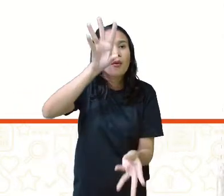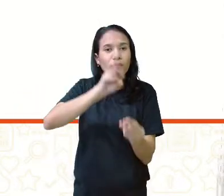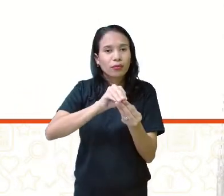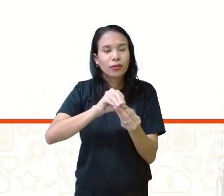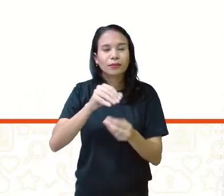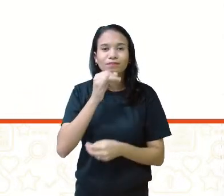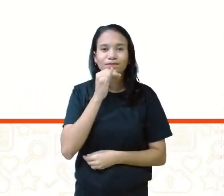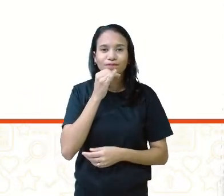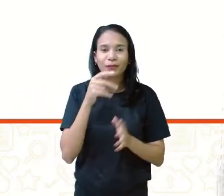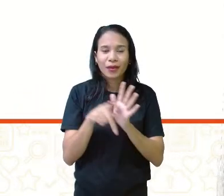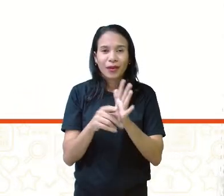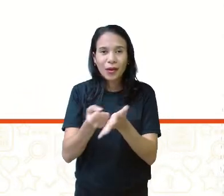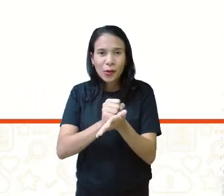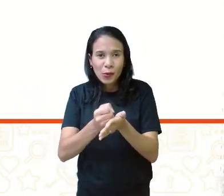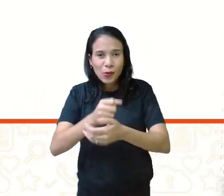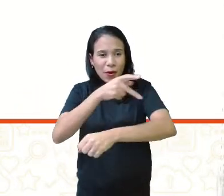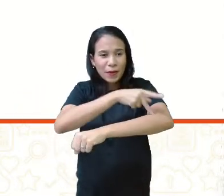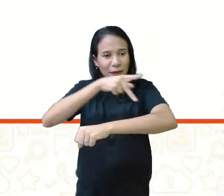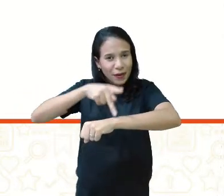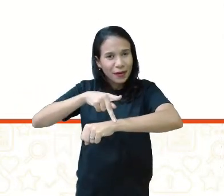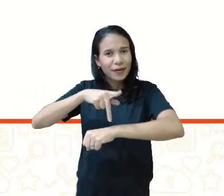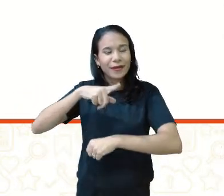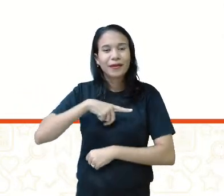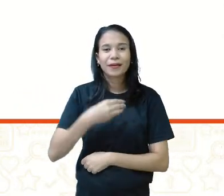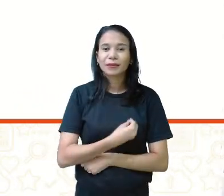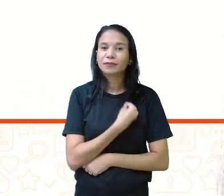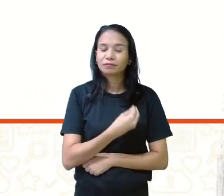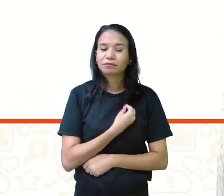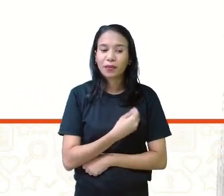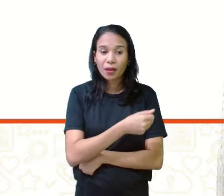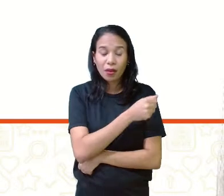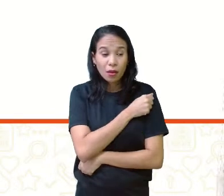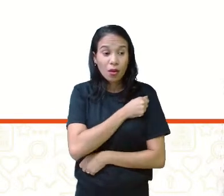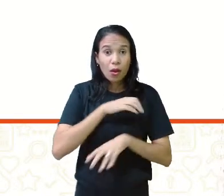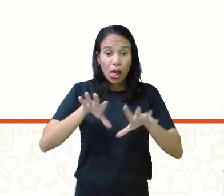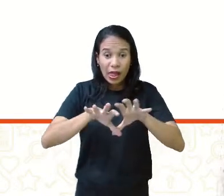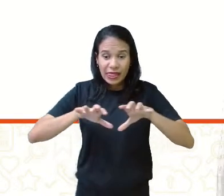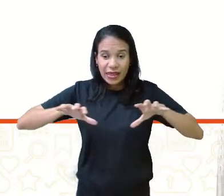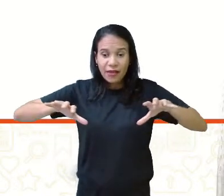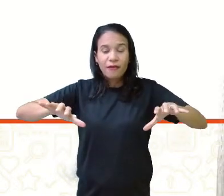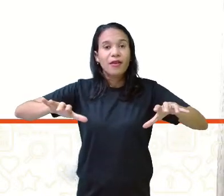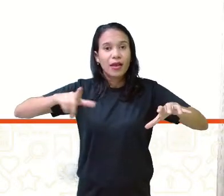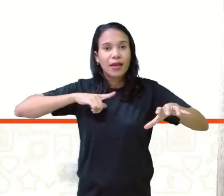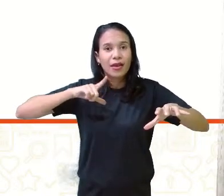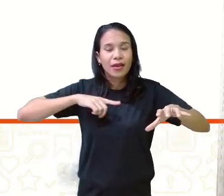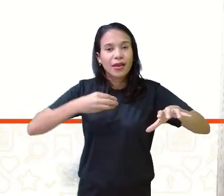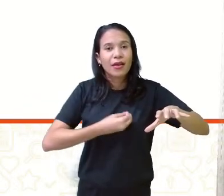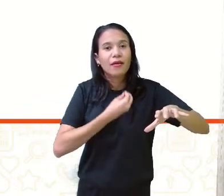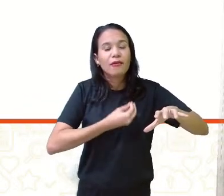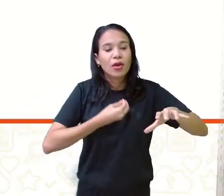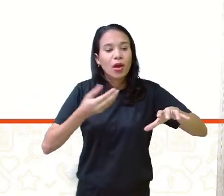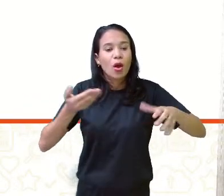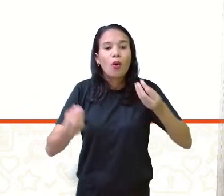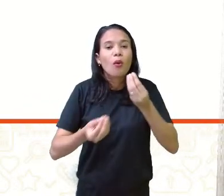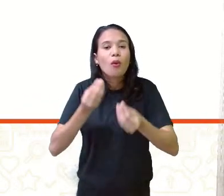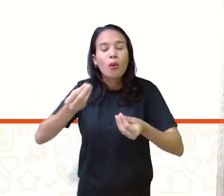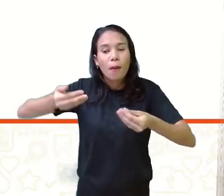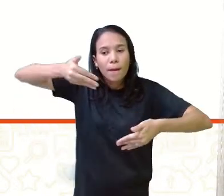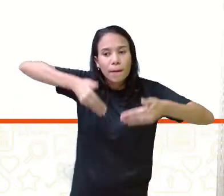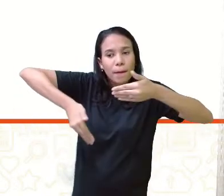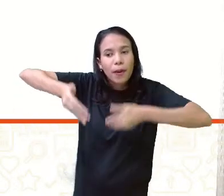o jogo pedagógico. Então, ele está ali, está dividido, então ele vai chegar ali e vai